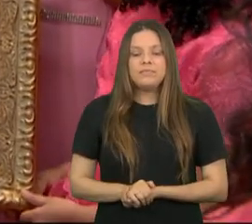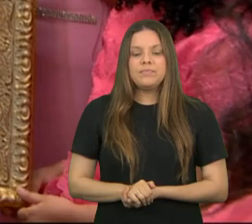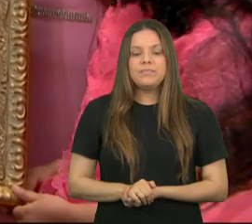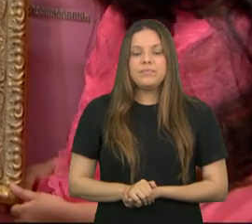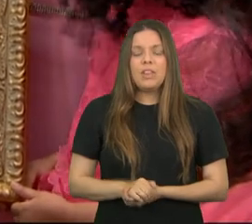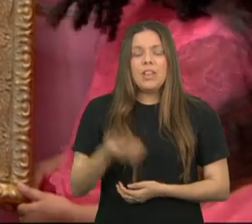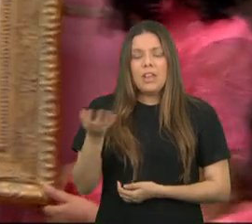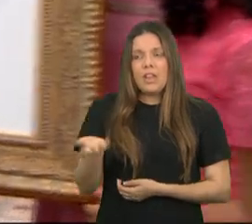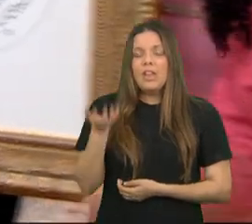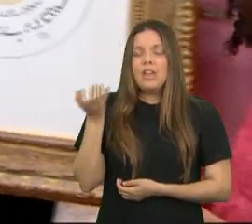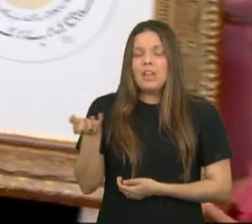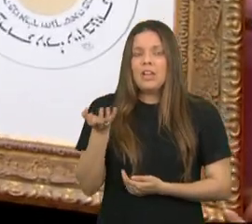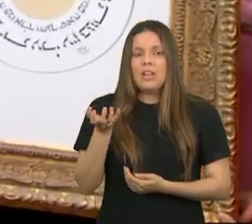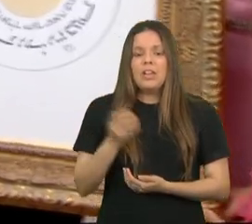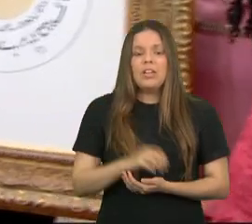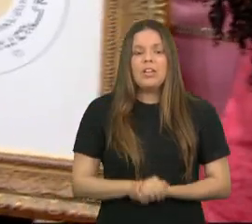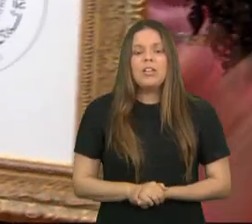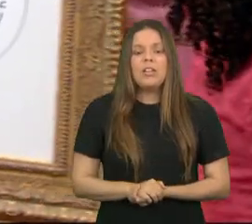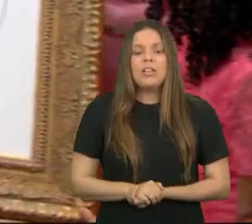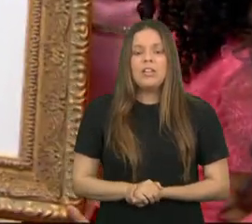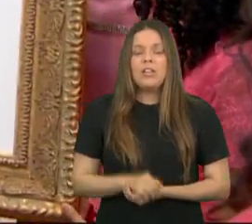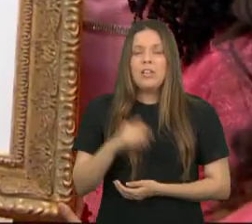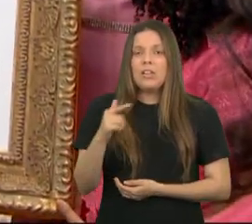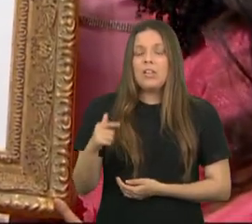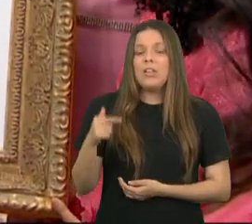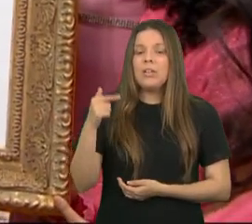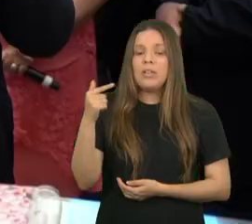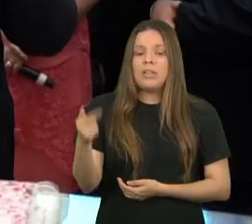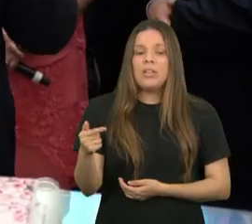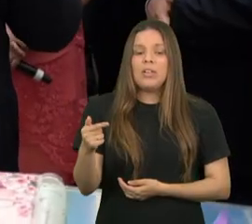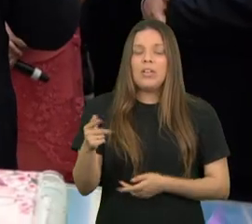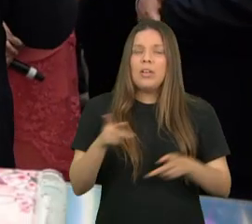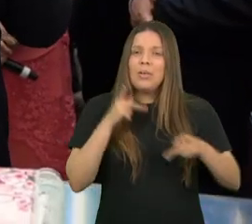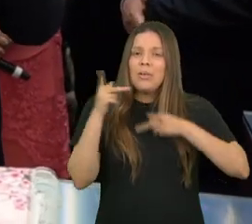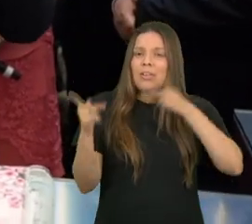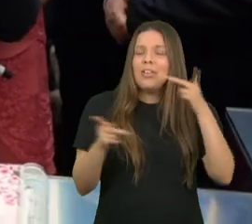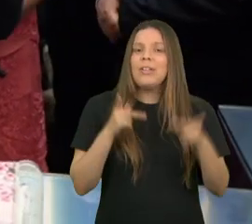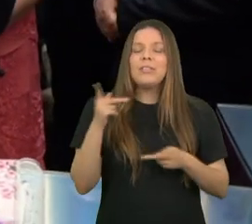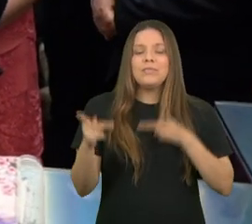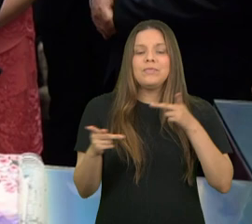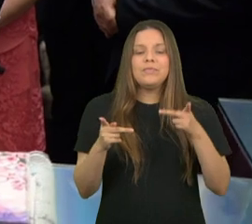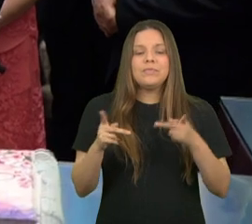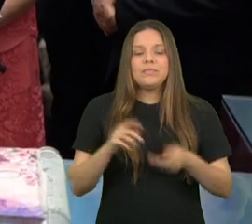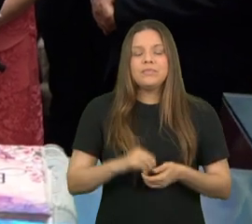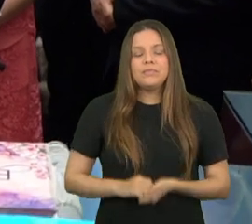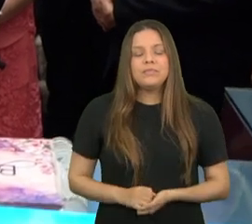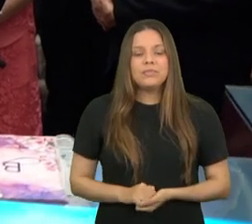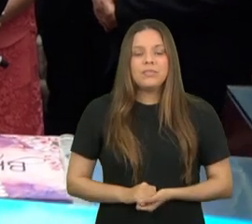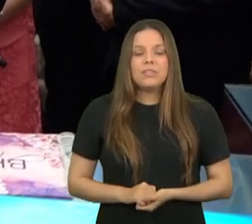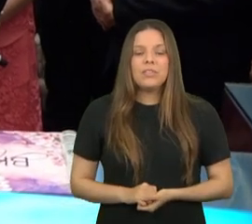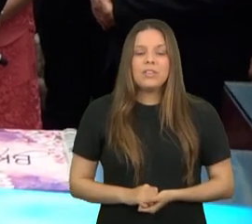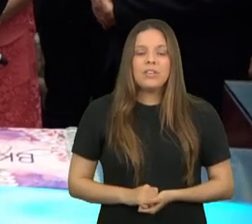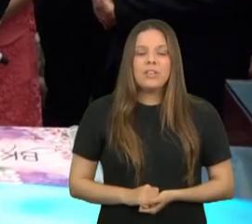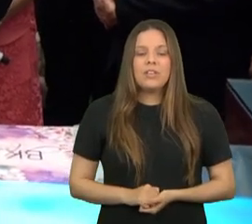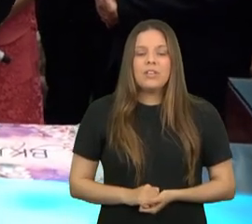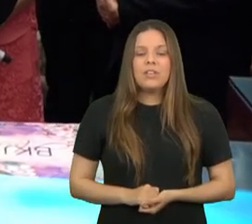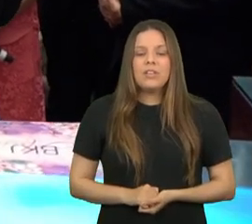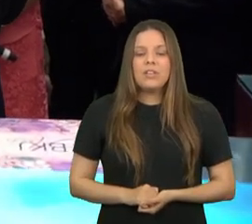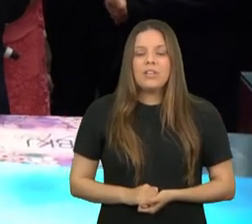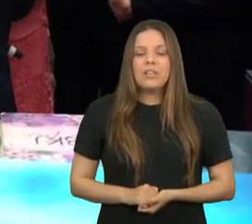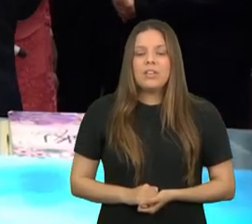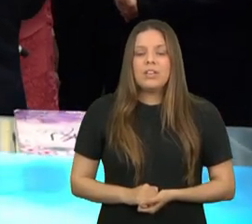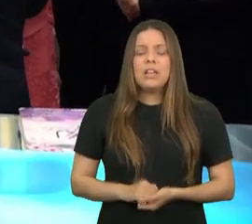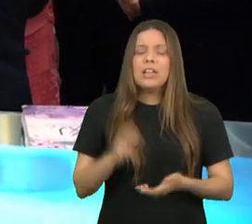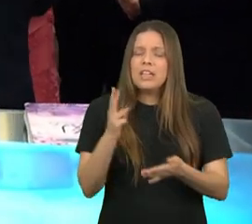este quadro, que o senhor vai saber o que ele diz, em hebraico clássico, que ele ficasse